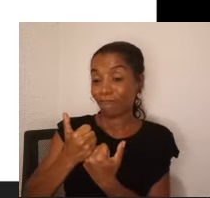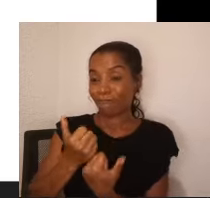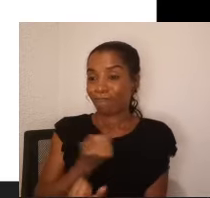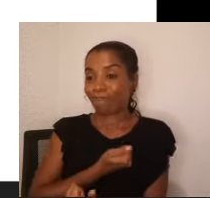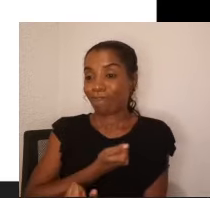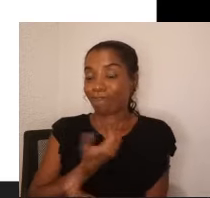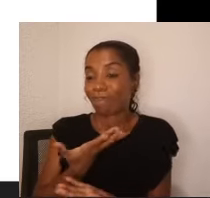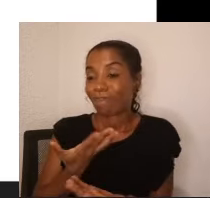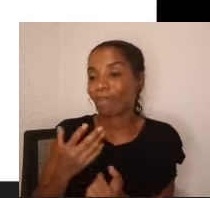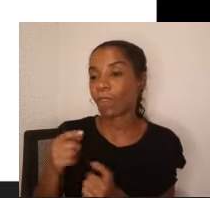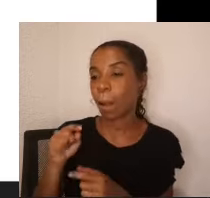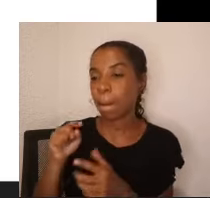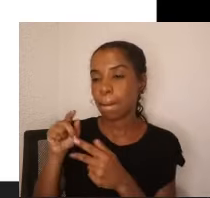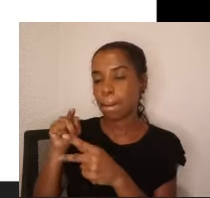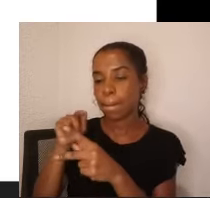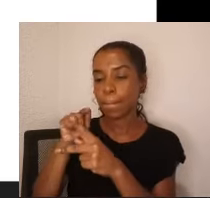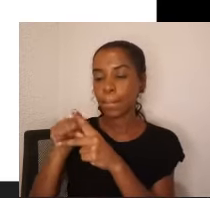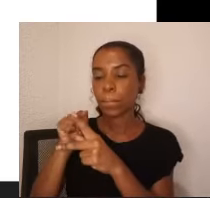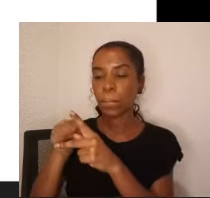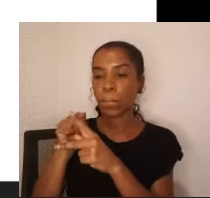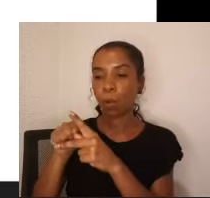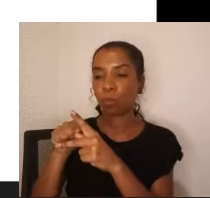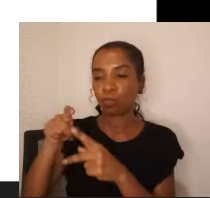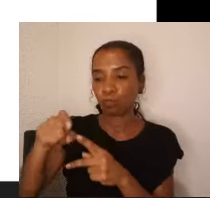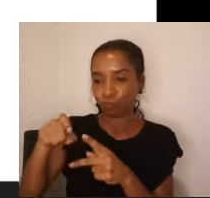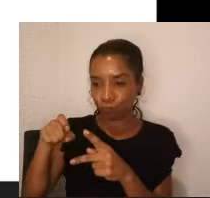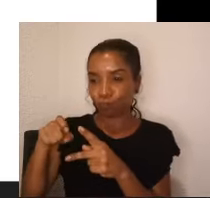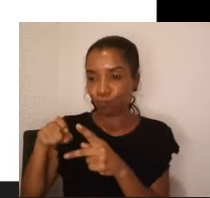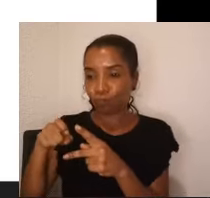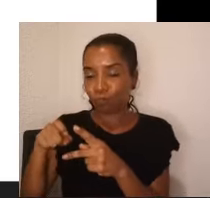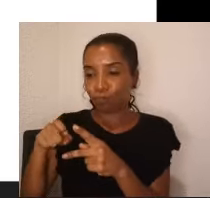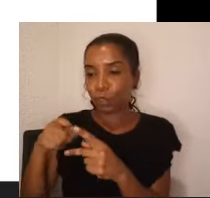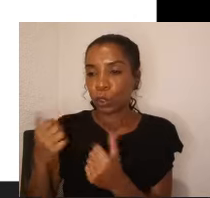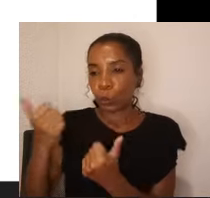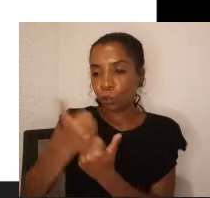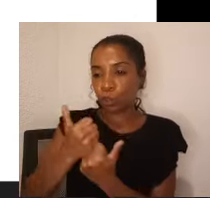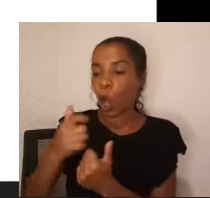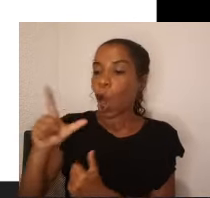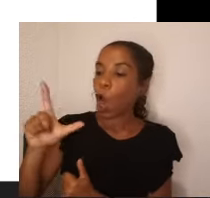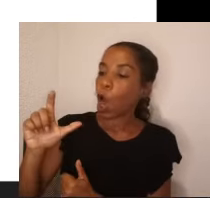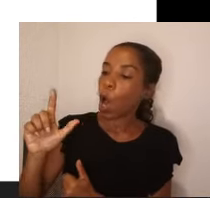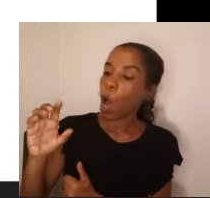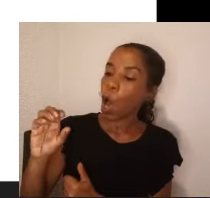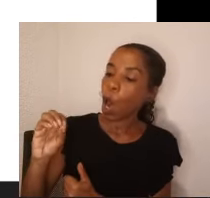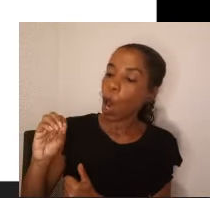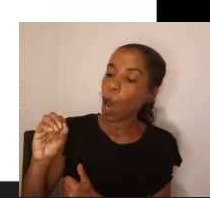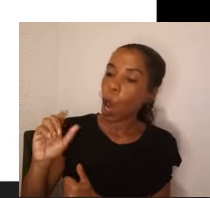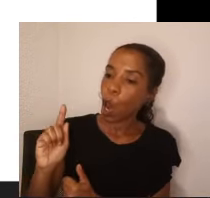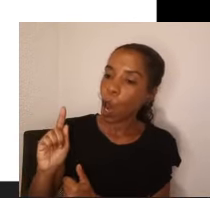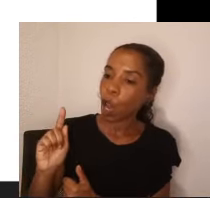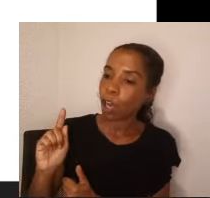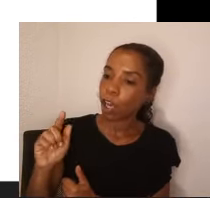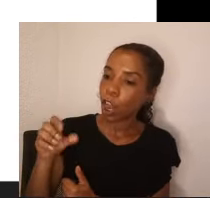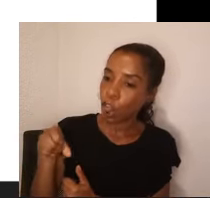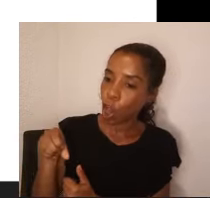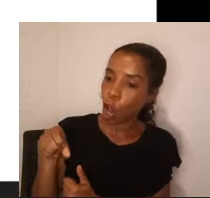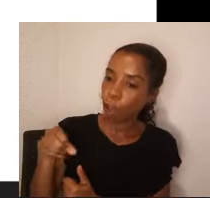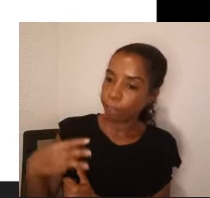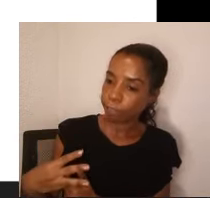ponto aqui em x. E log de 9 na base 2, 9 é 3